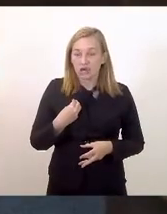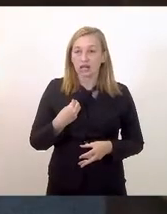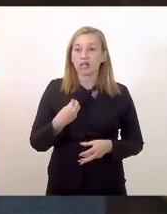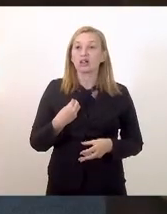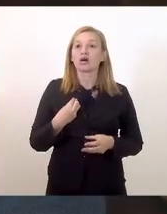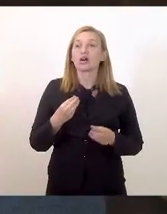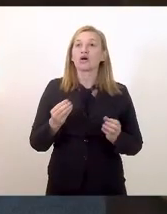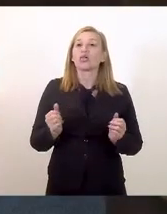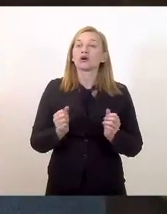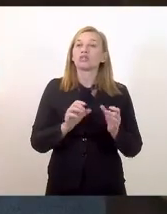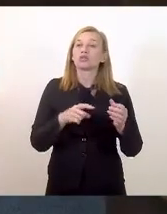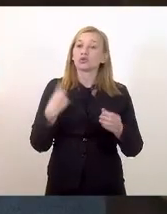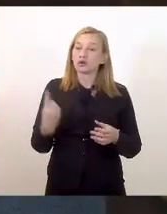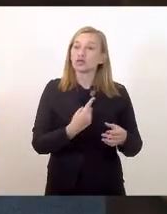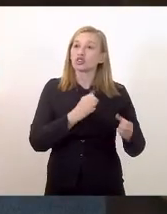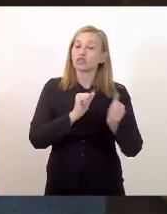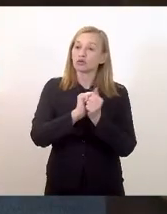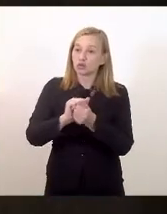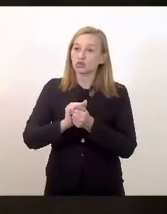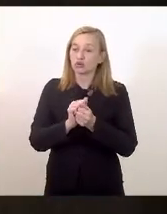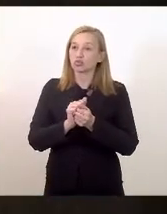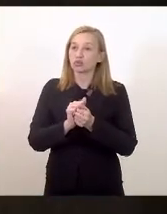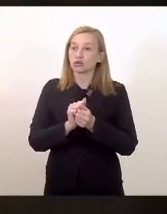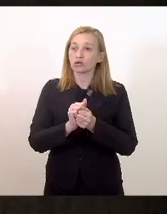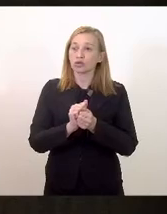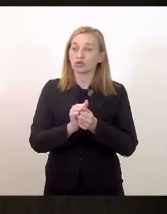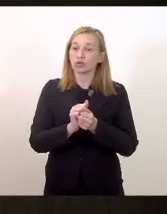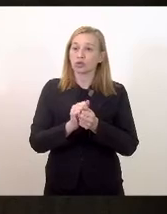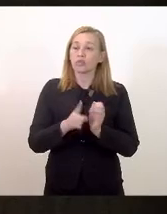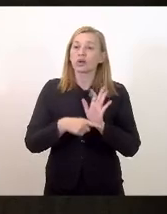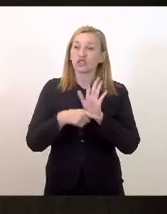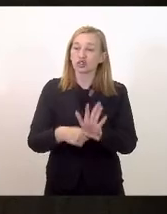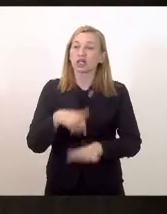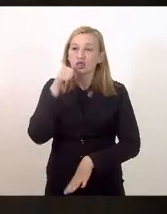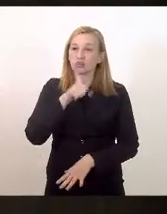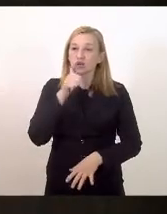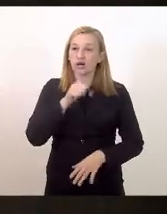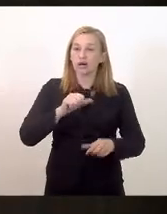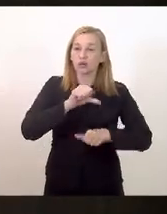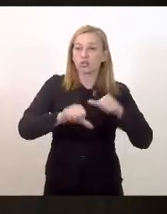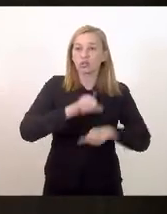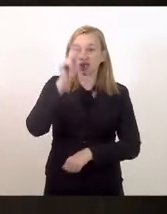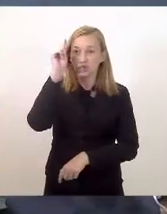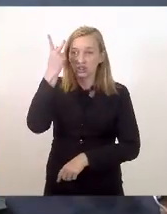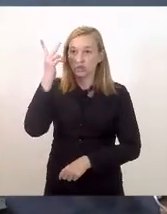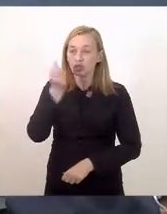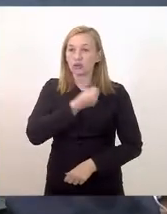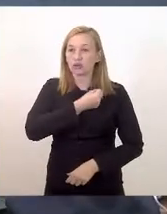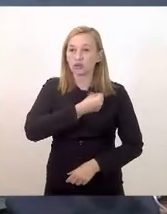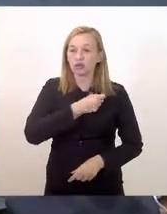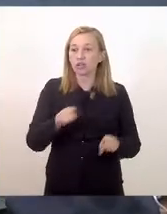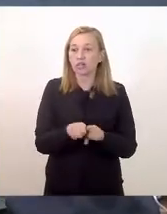unido a favor das mulheres e vamos juntos, com certeza, mudar essa história e essa estatística. Obrigado.